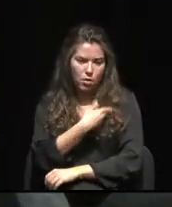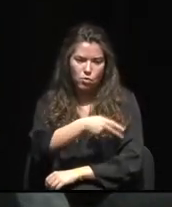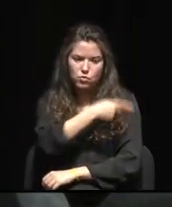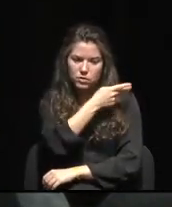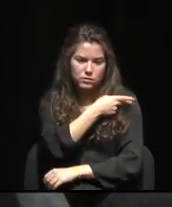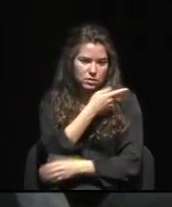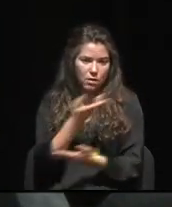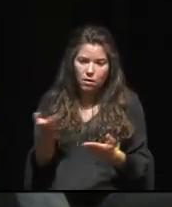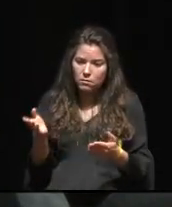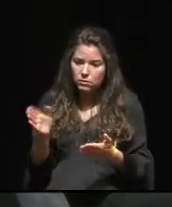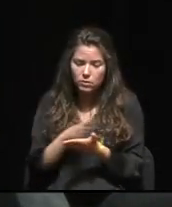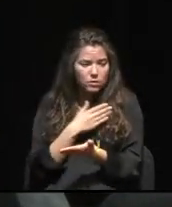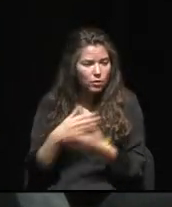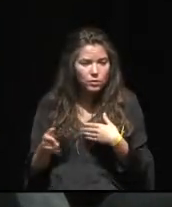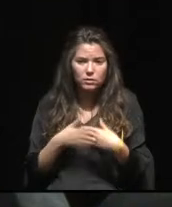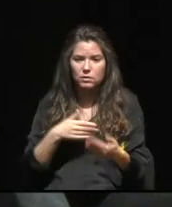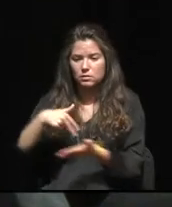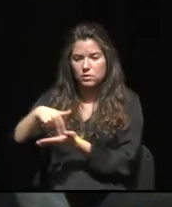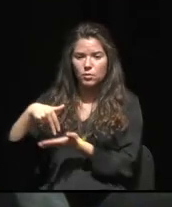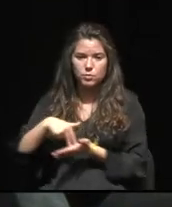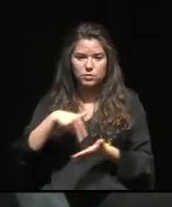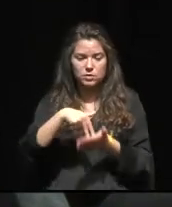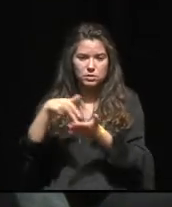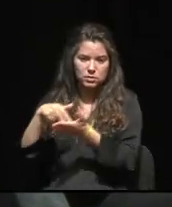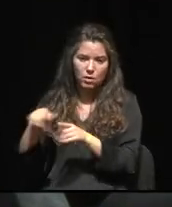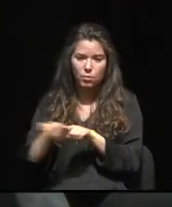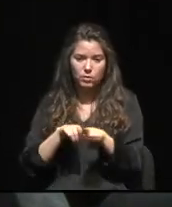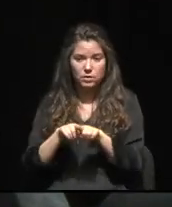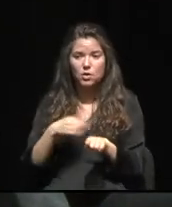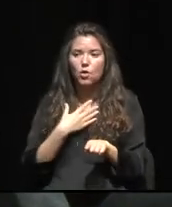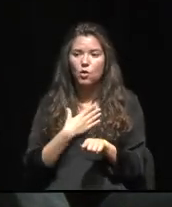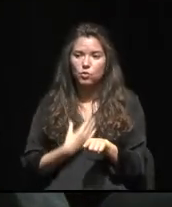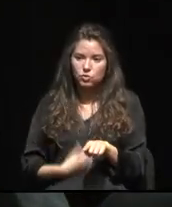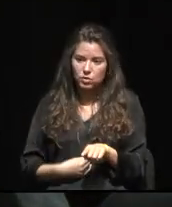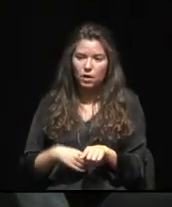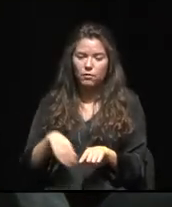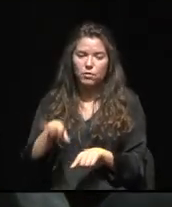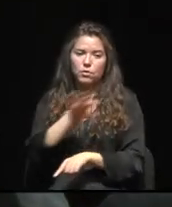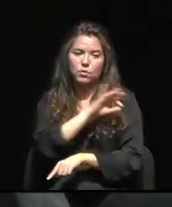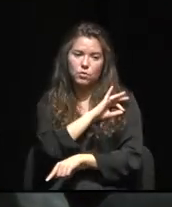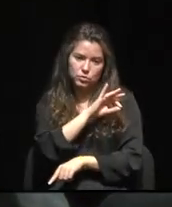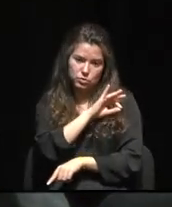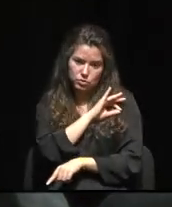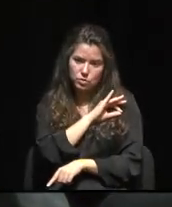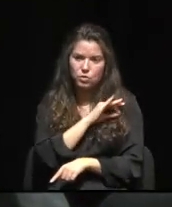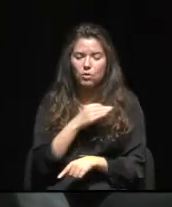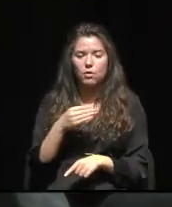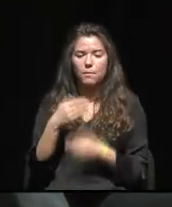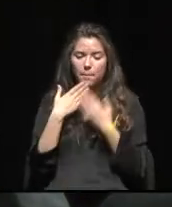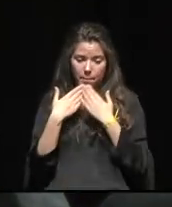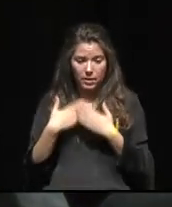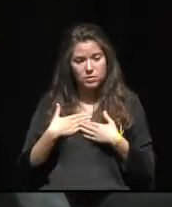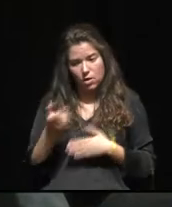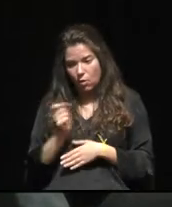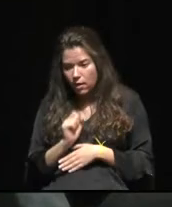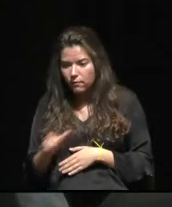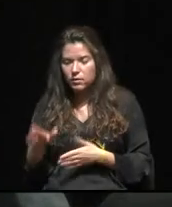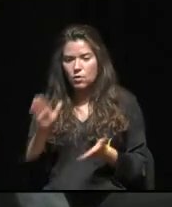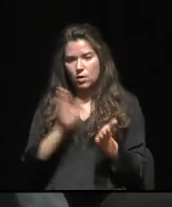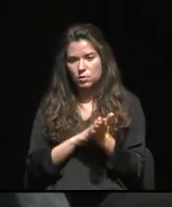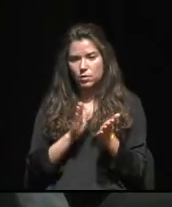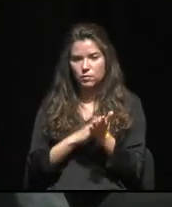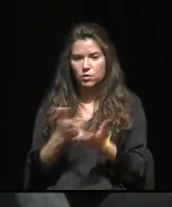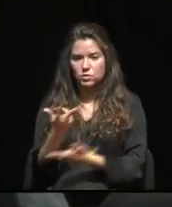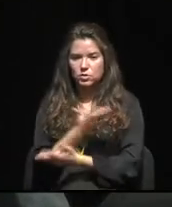independentemente da posição política de quem pratica o assédio eu agradecia que o senhor Francisco camar Se quiser peça-me que eu envio lhes as provas de que nós estamos